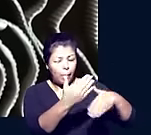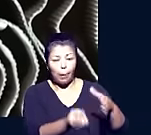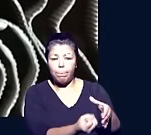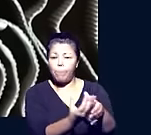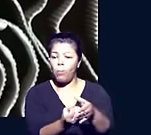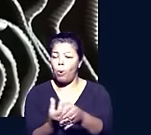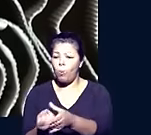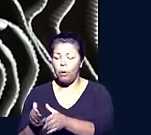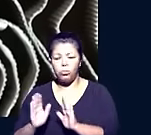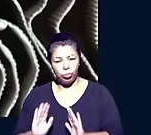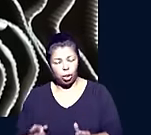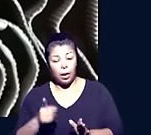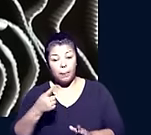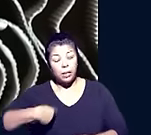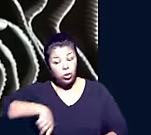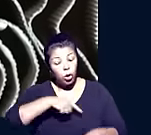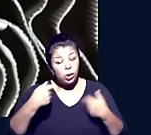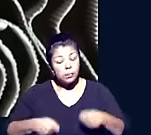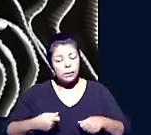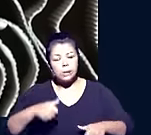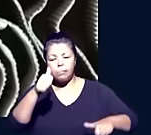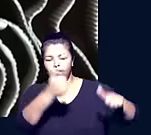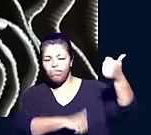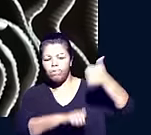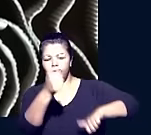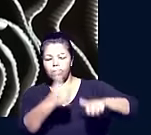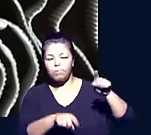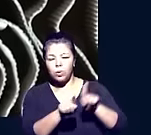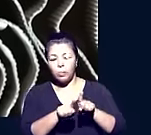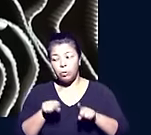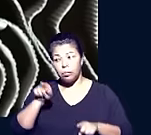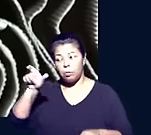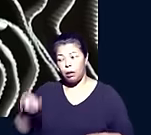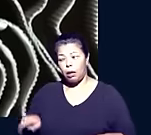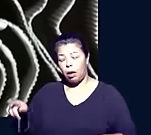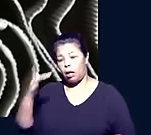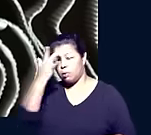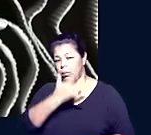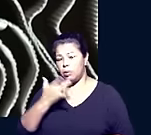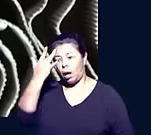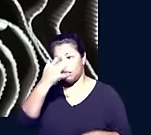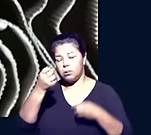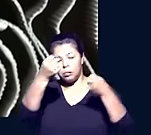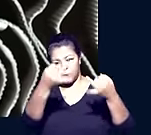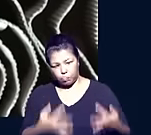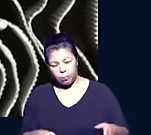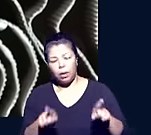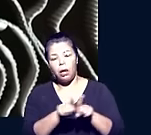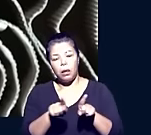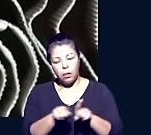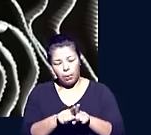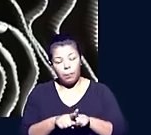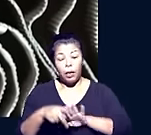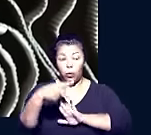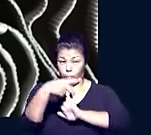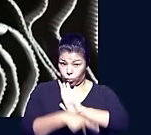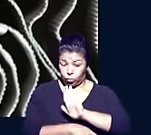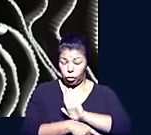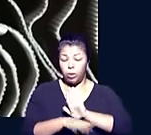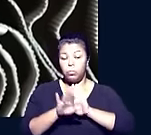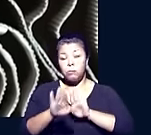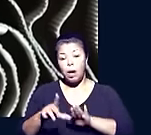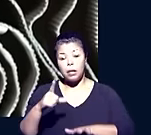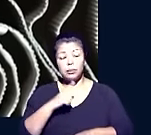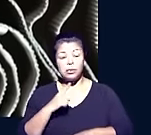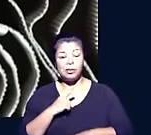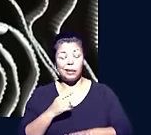precisa analisar Ministro hadad fala com com retidão sobre um aspecto do projeto e tem o outro lado tem setores